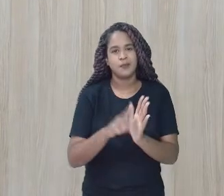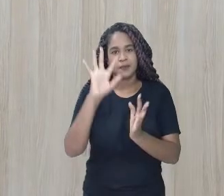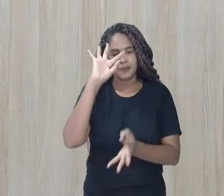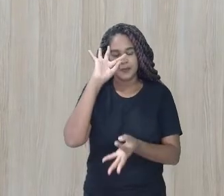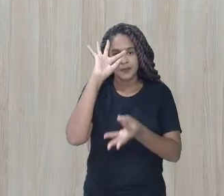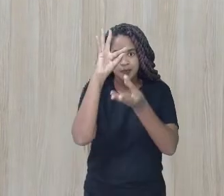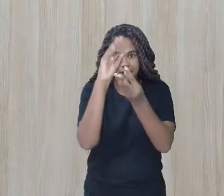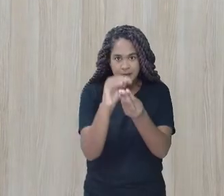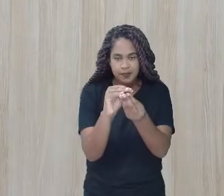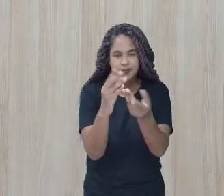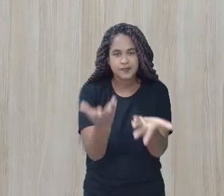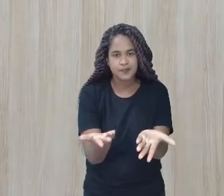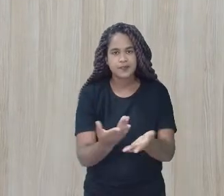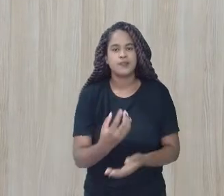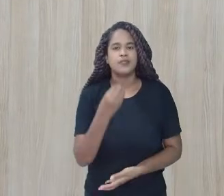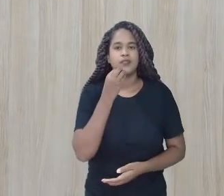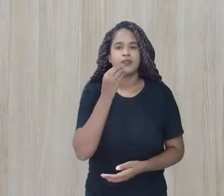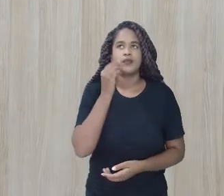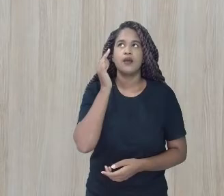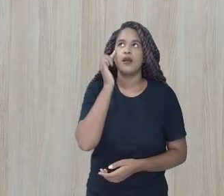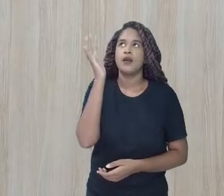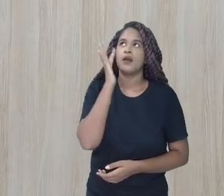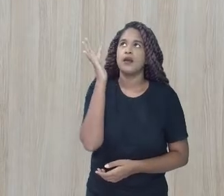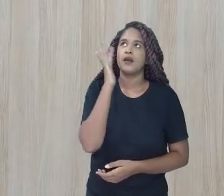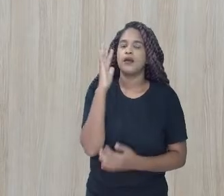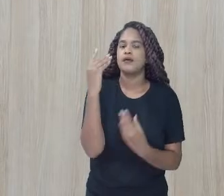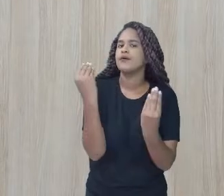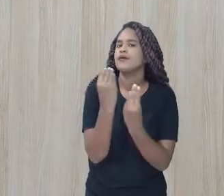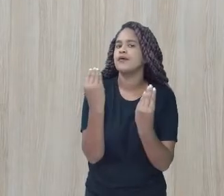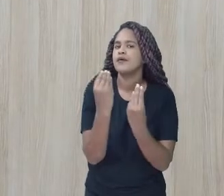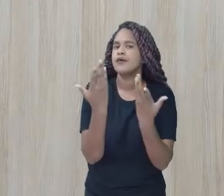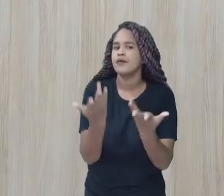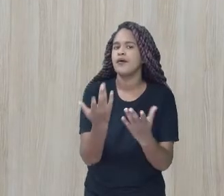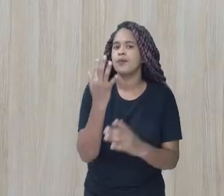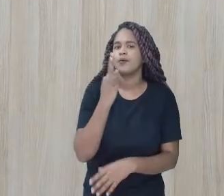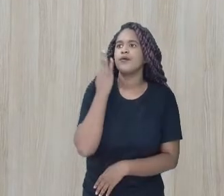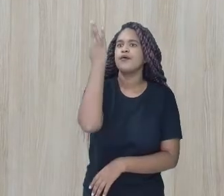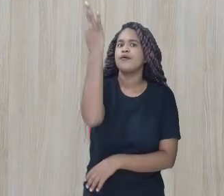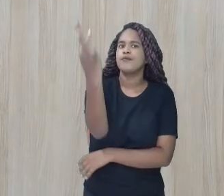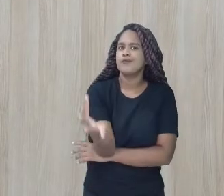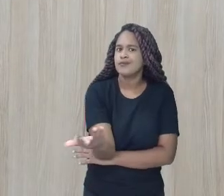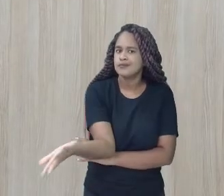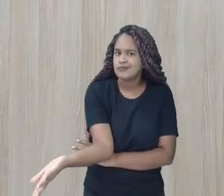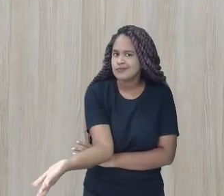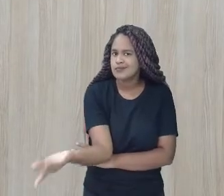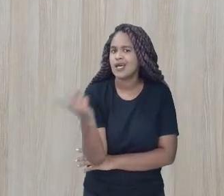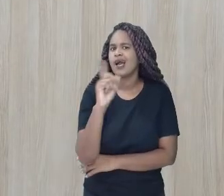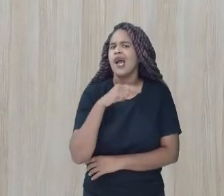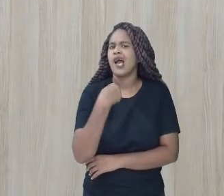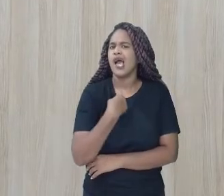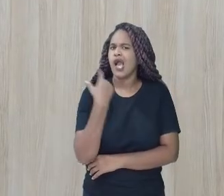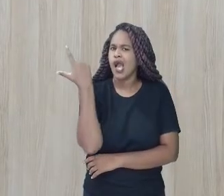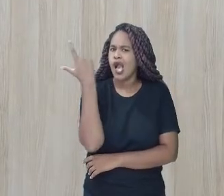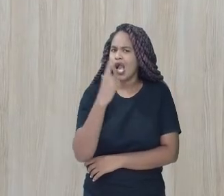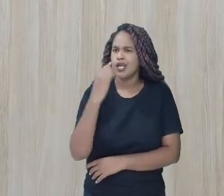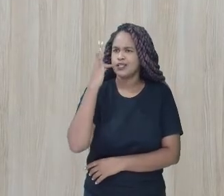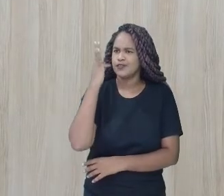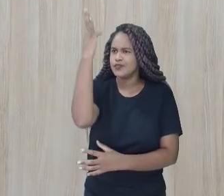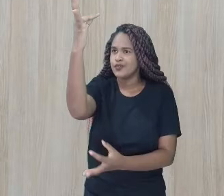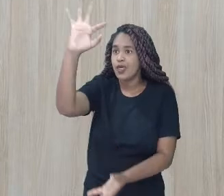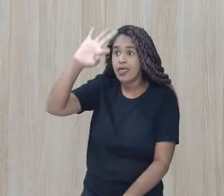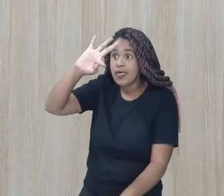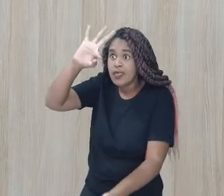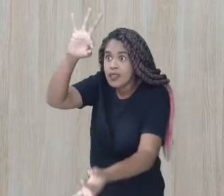anterior. Ela tenta imaginar como será o amanhã. Será que a gente consegue pensar como será o